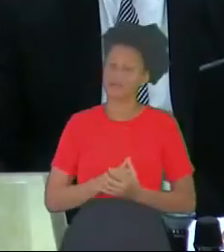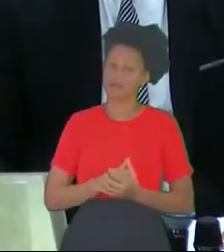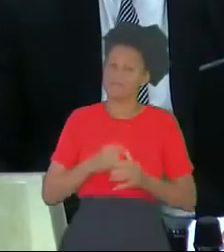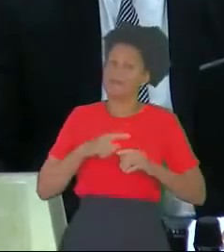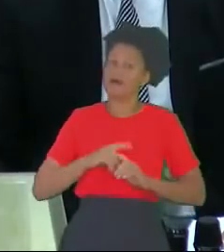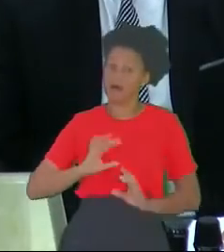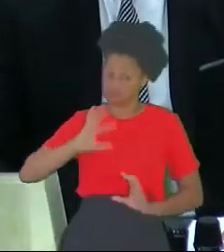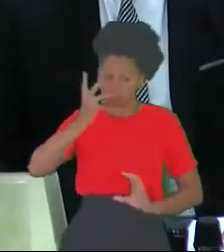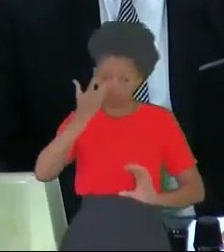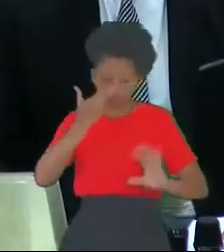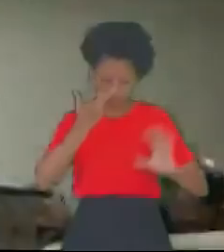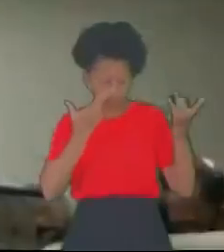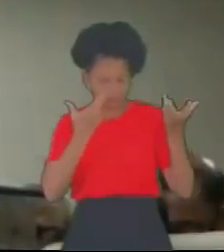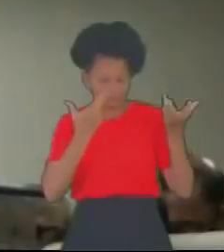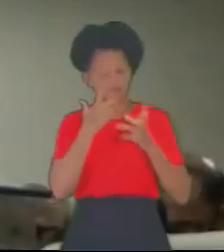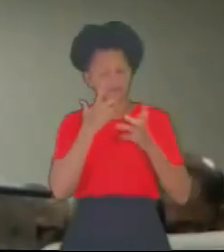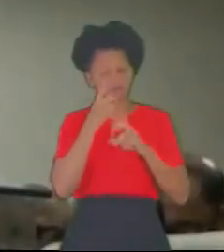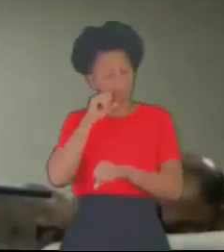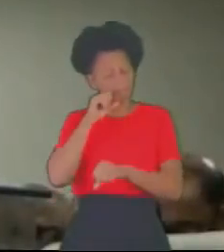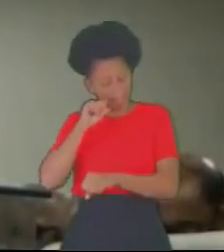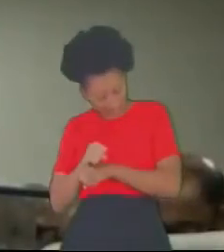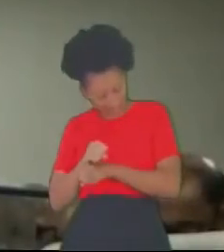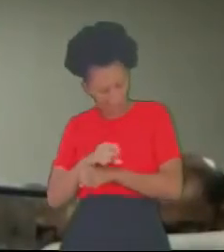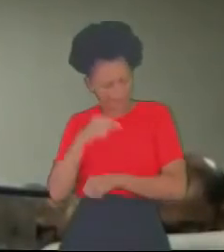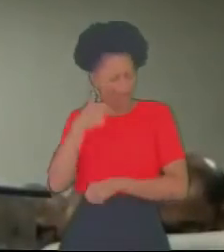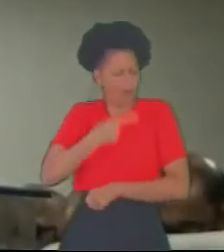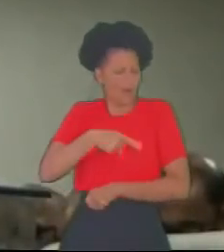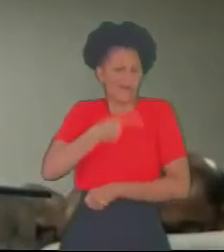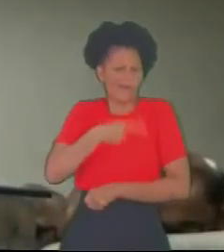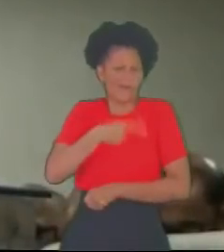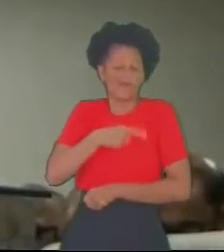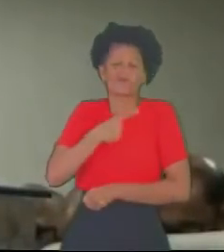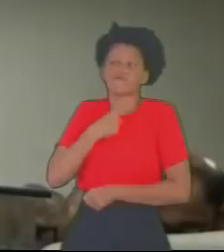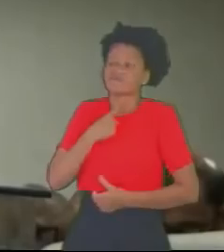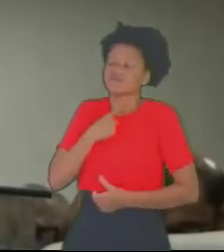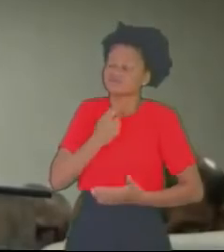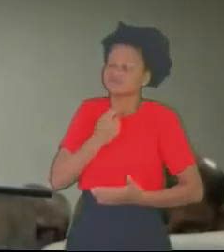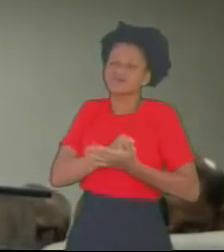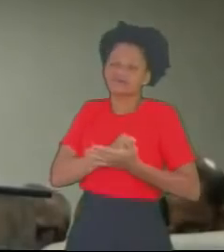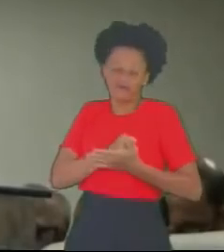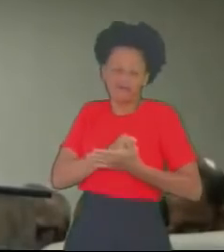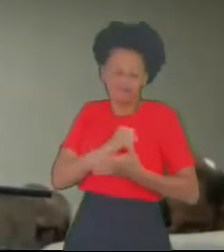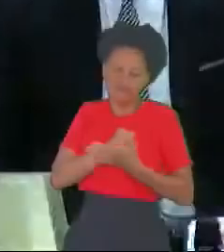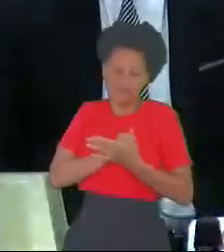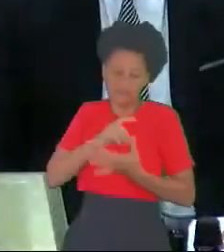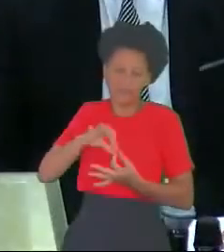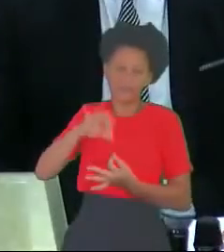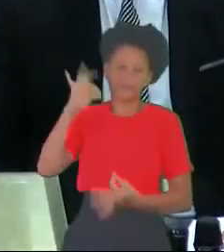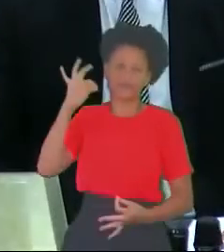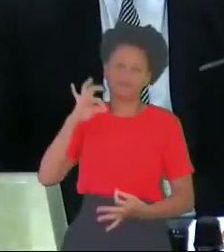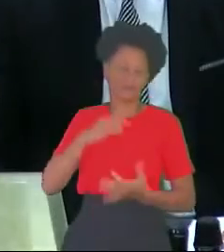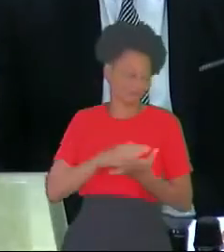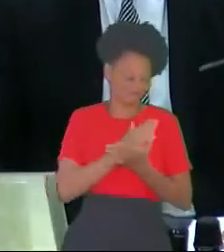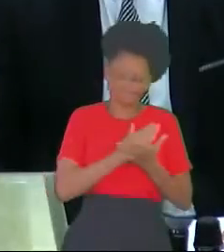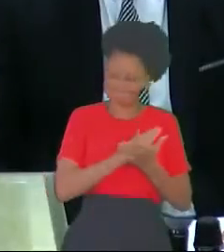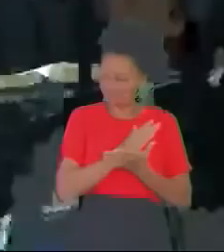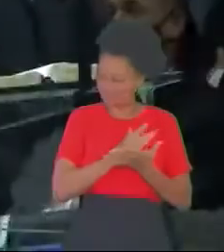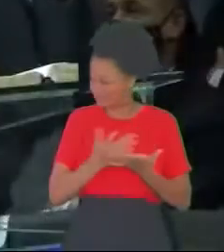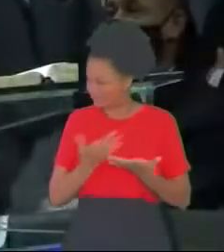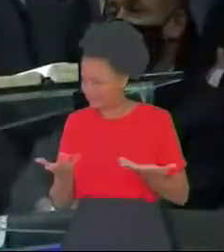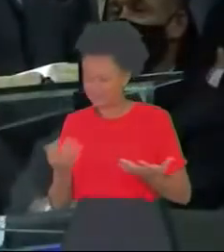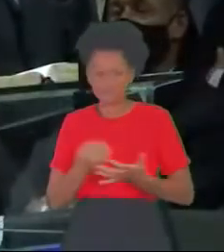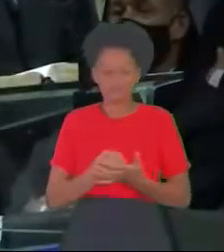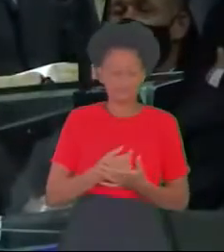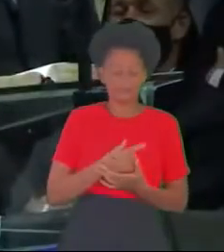Mesmo ele dormindo, o coração ainda está anelante das coisas espirituais. Ele não se conforma, ele está vencido pelo